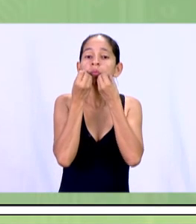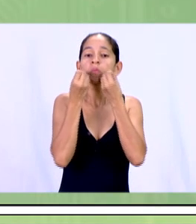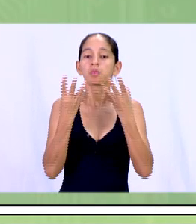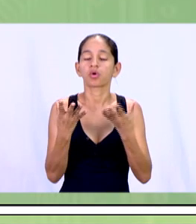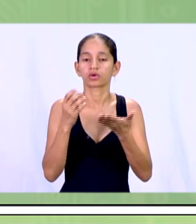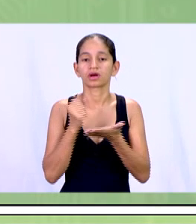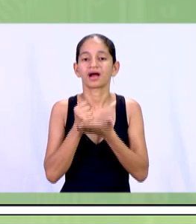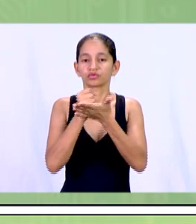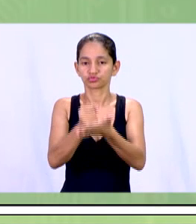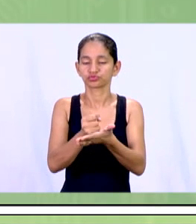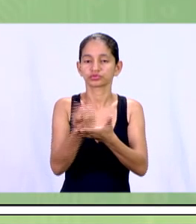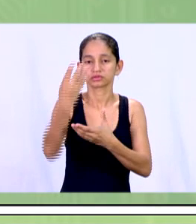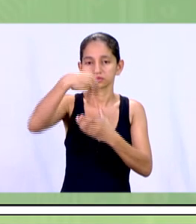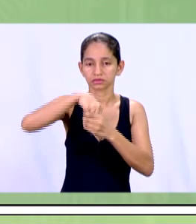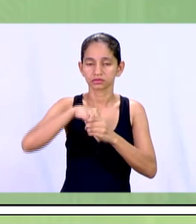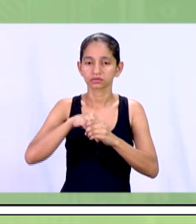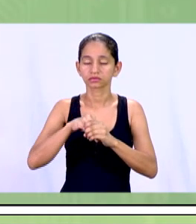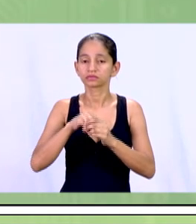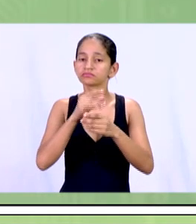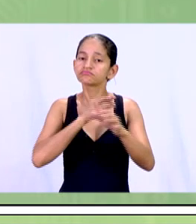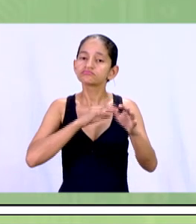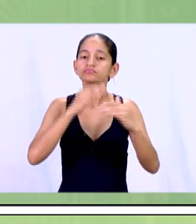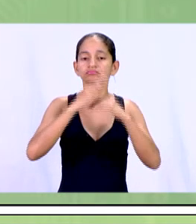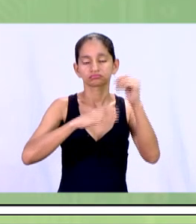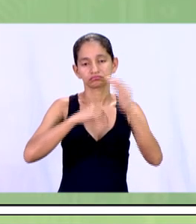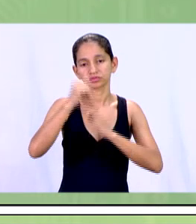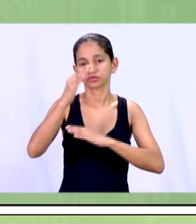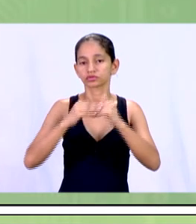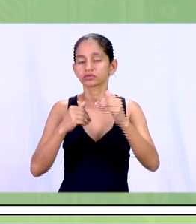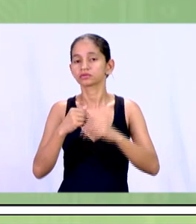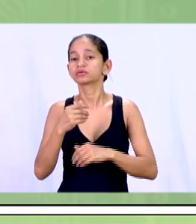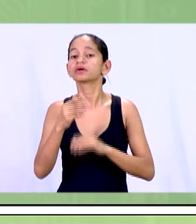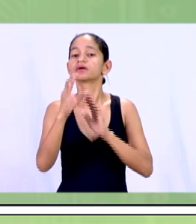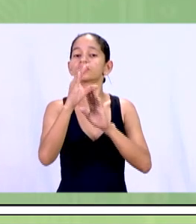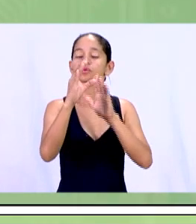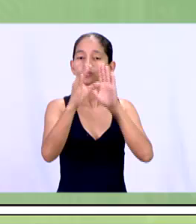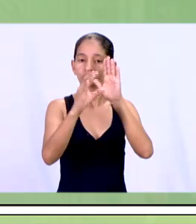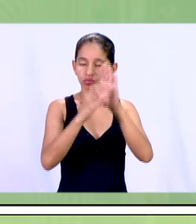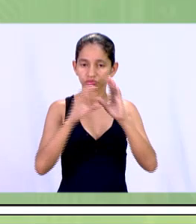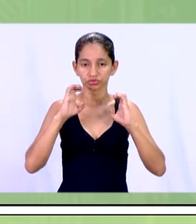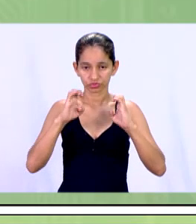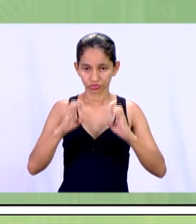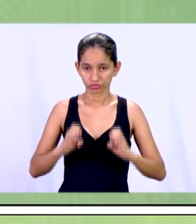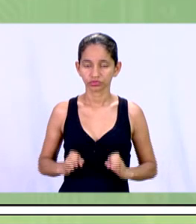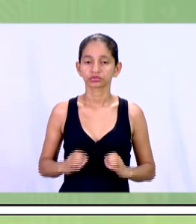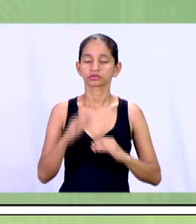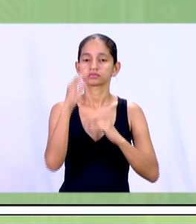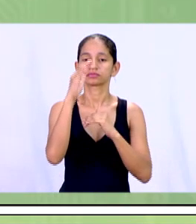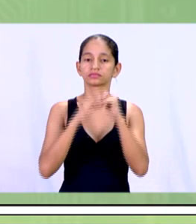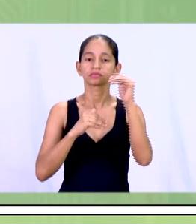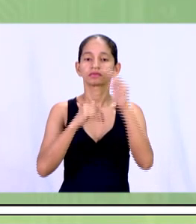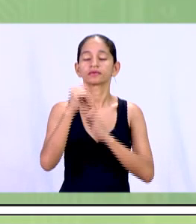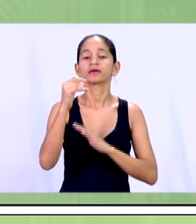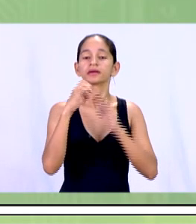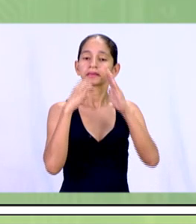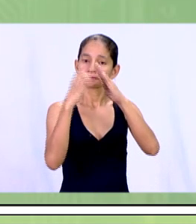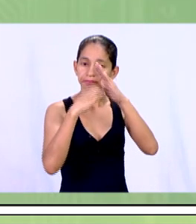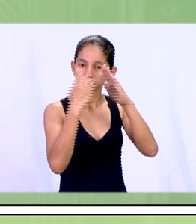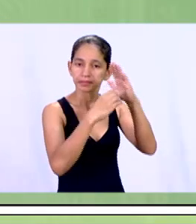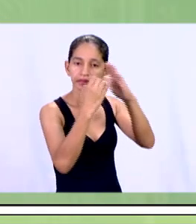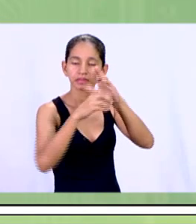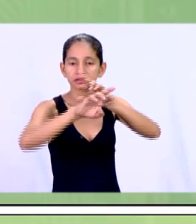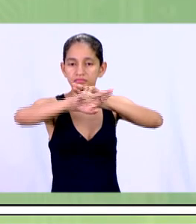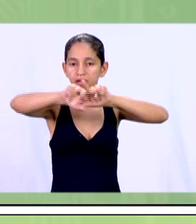ajuda dentro do comportamento profissional é o Código de Ética Profissional, que cada empresa tem.